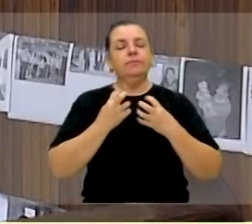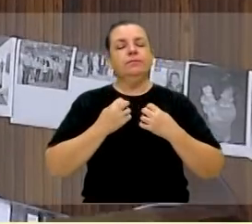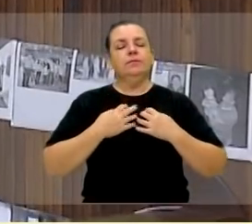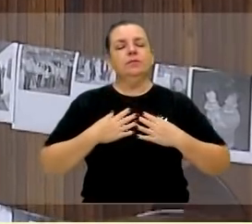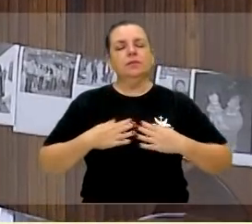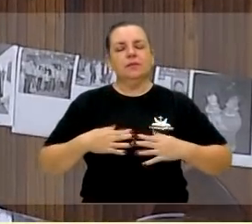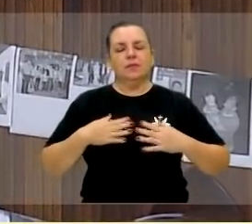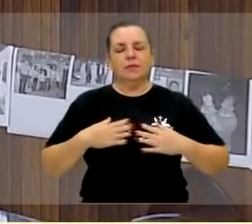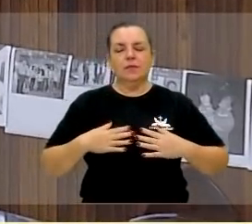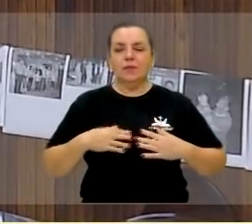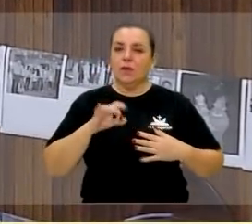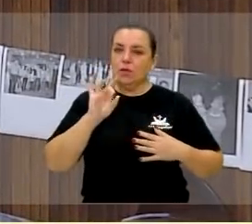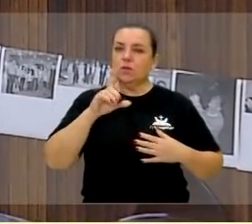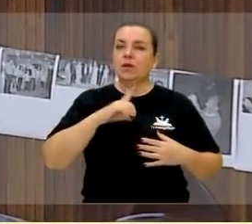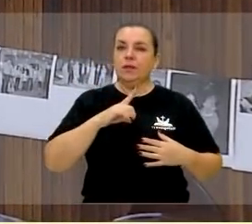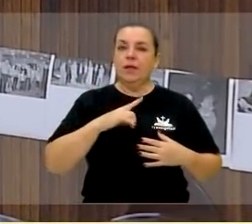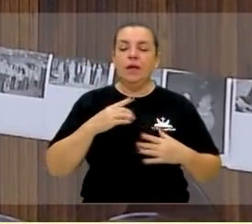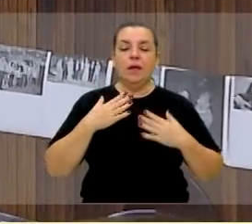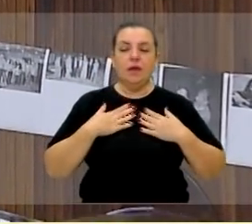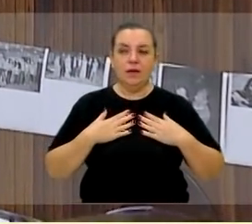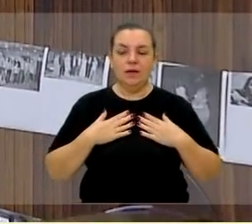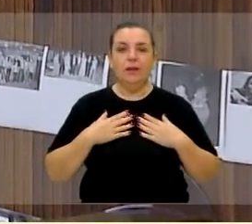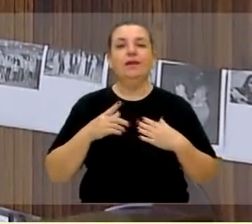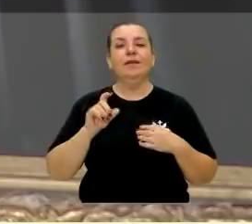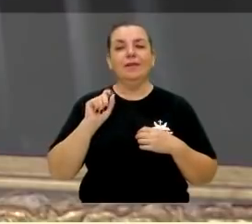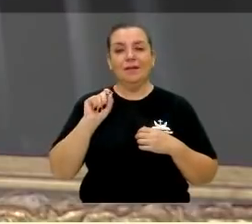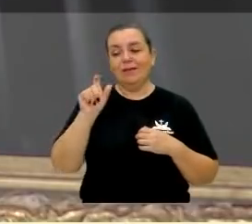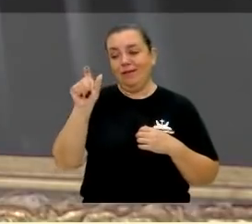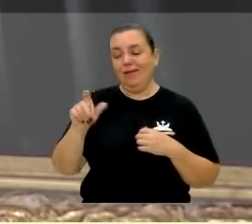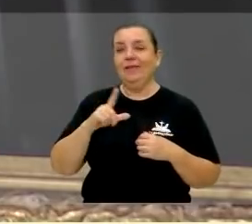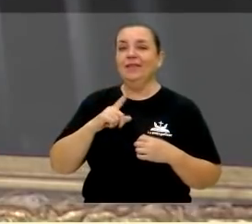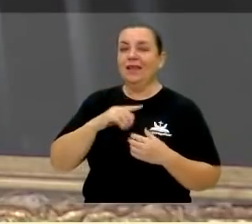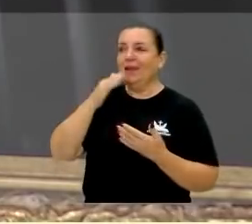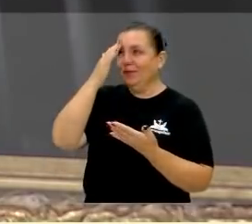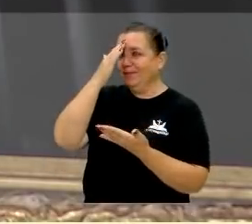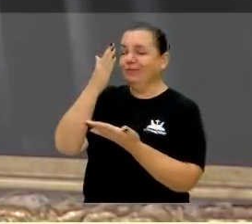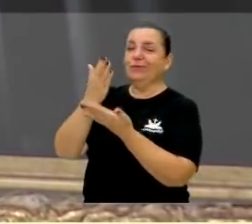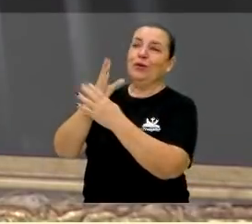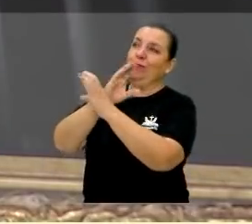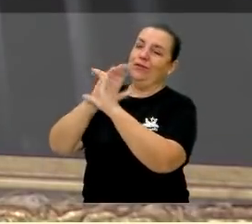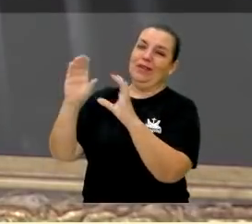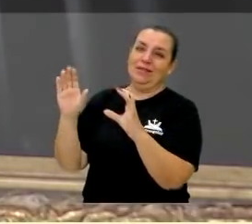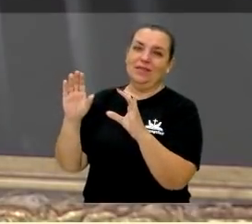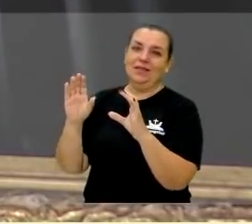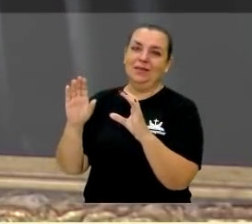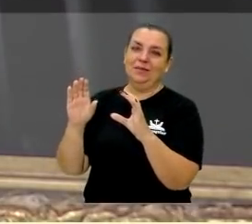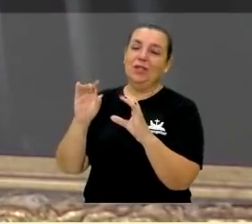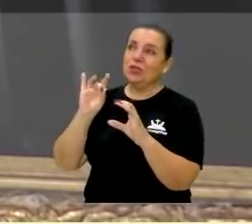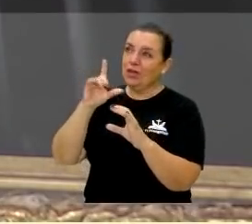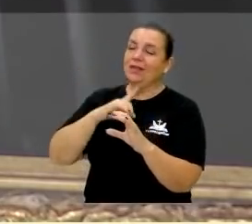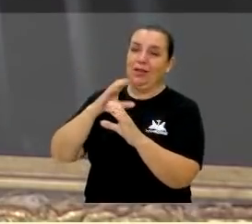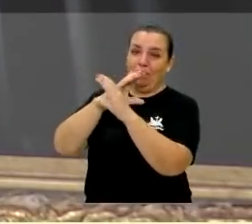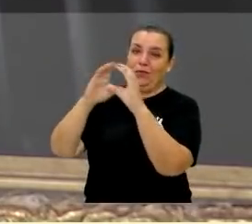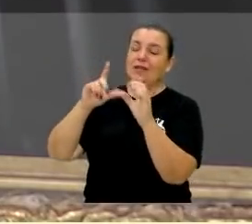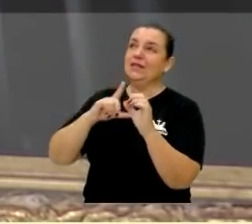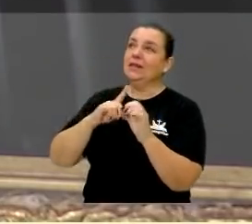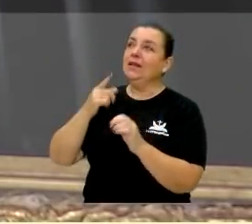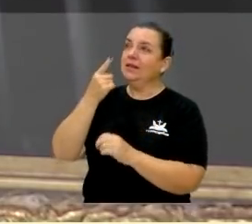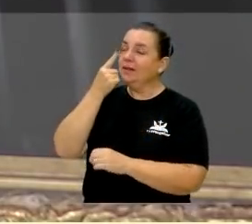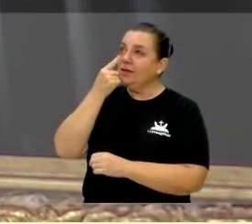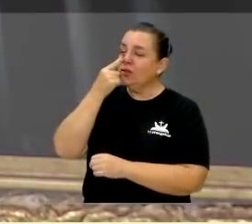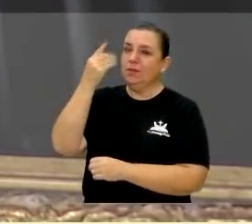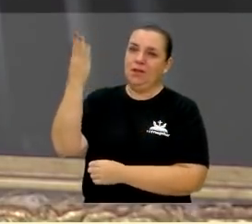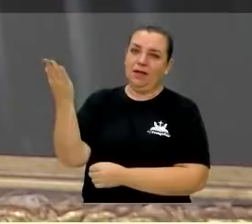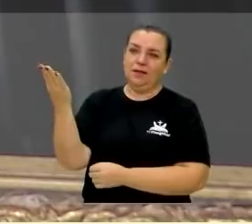serenidade quem tem confiança. Só tem confiança quem tem intimidade. Só